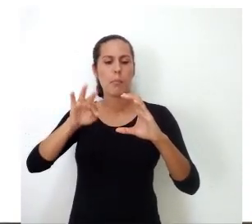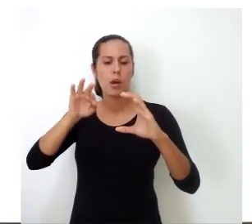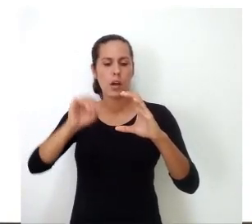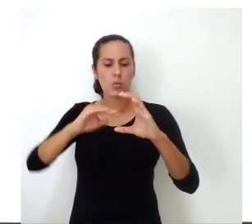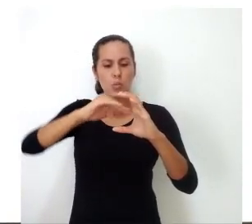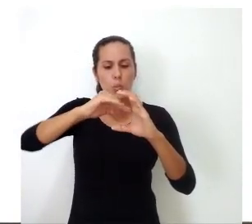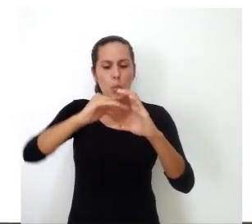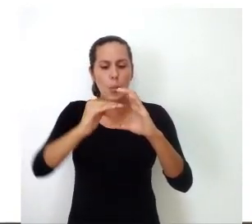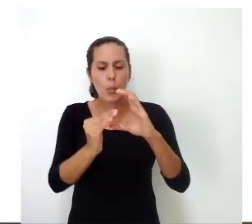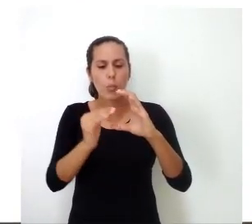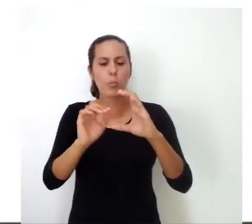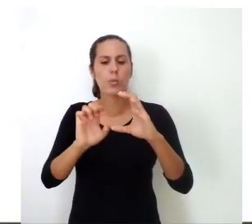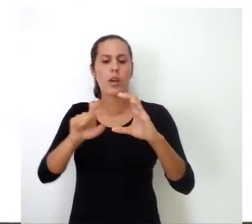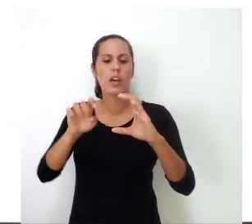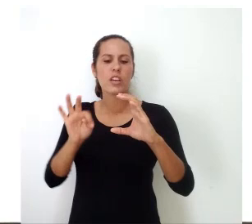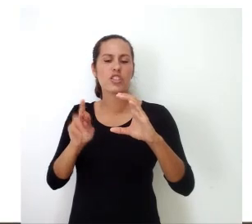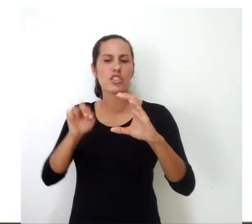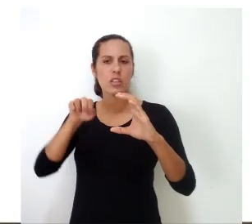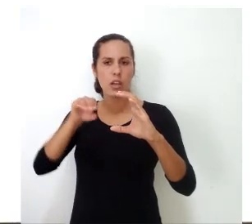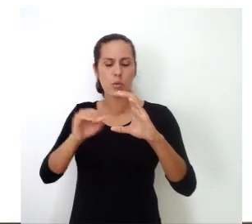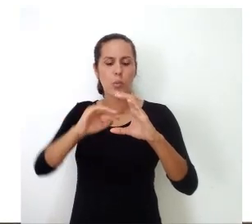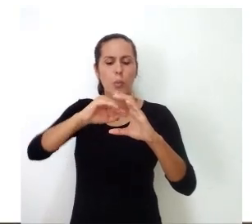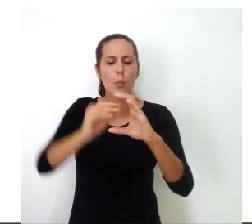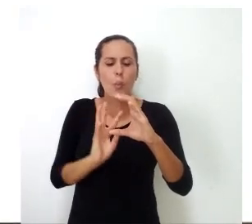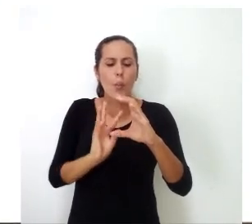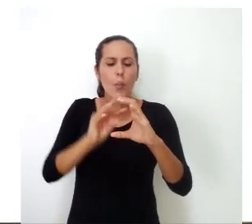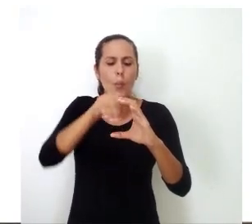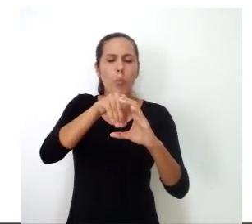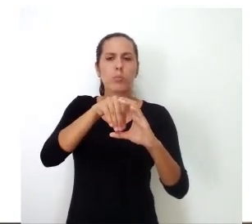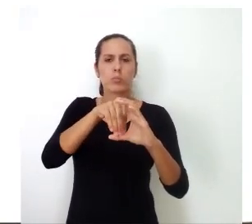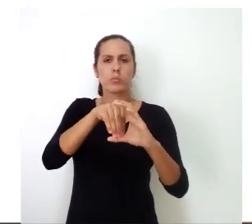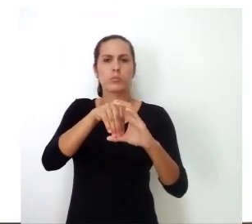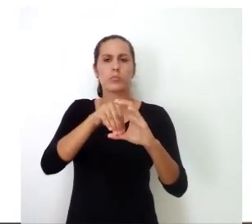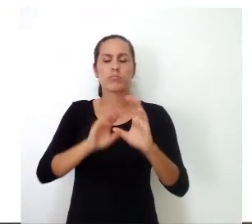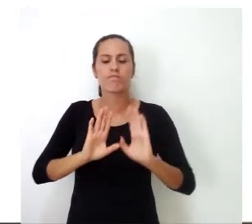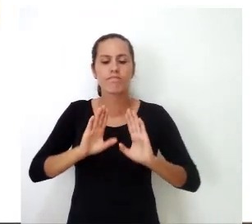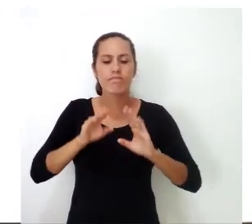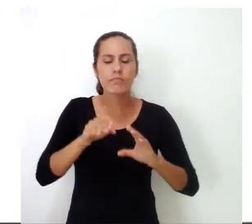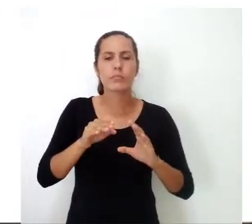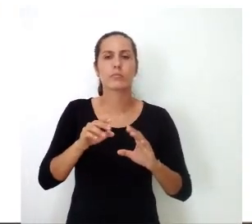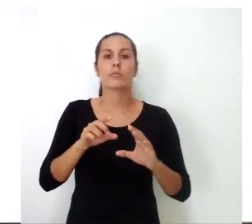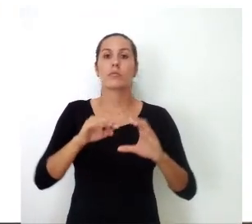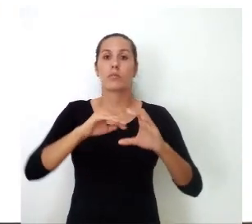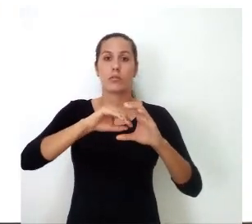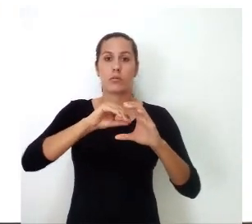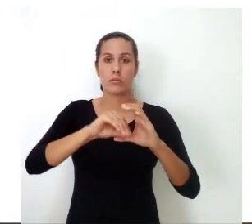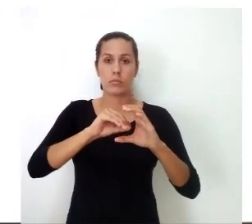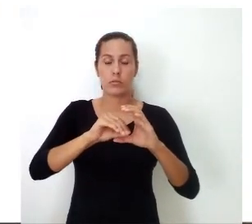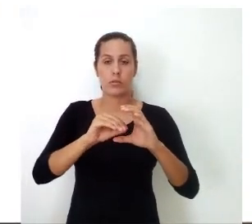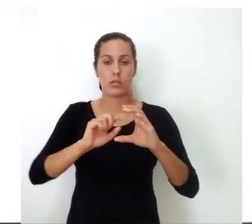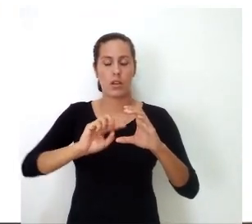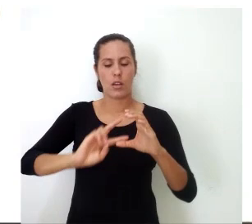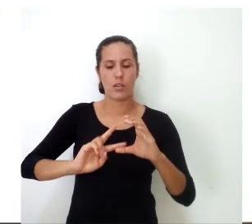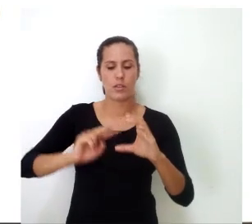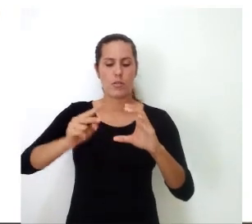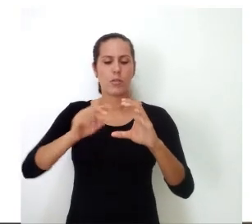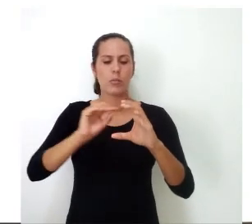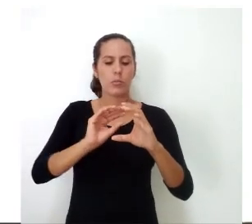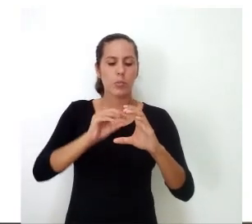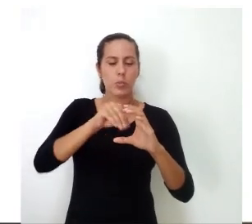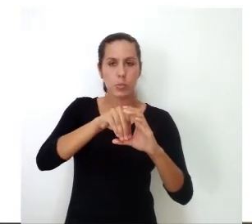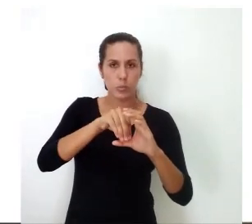externo e núcleo interno. E de dentro para fora, a gente tem núcleo interno,